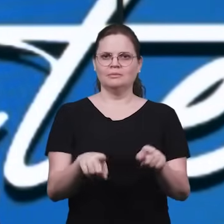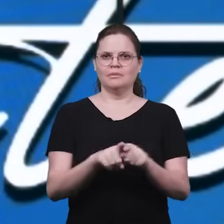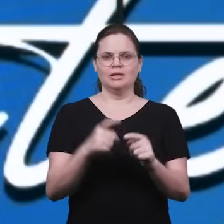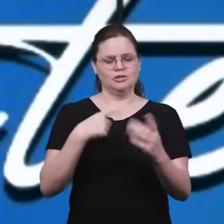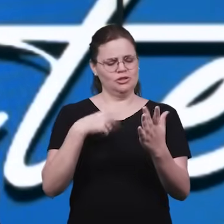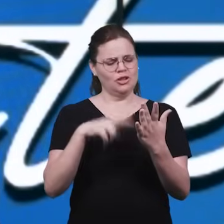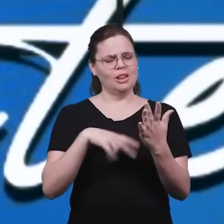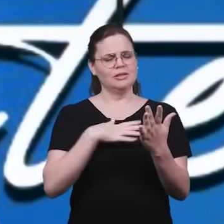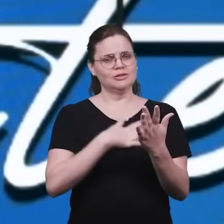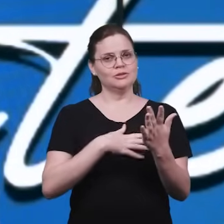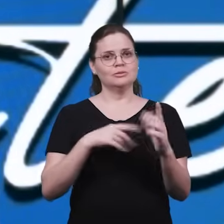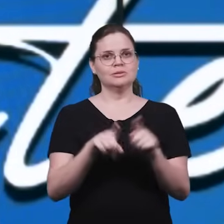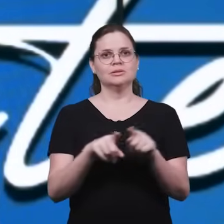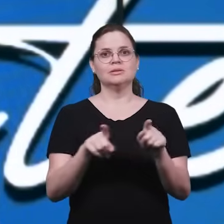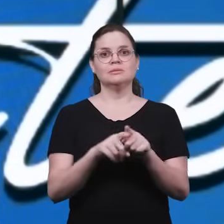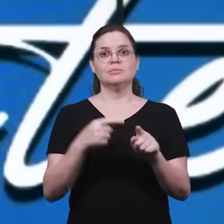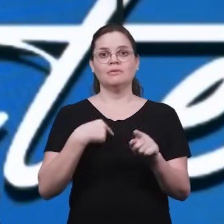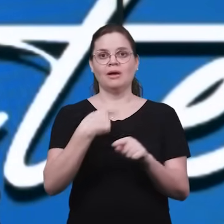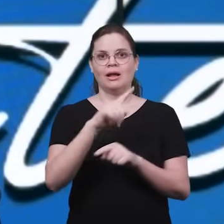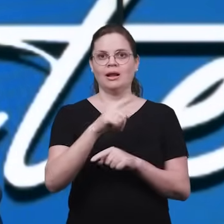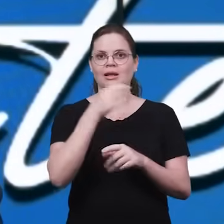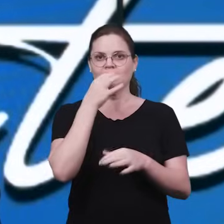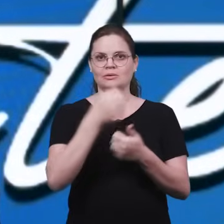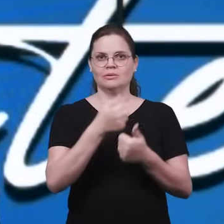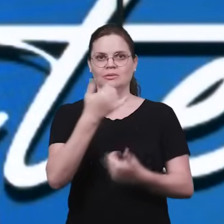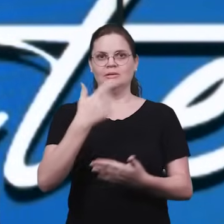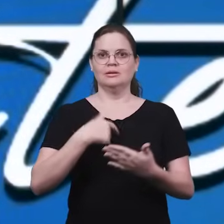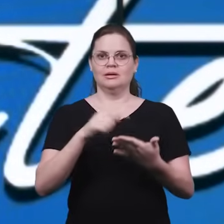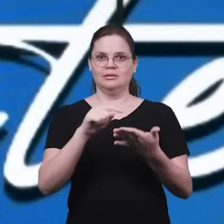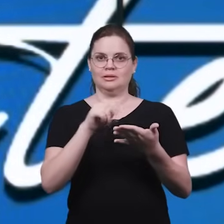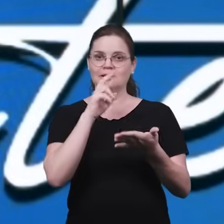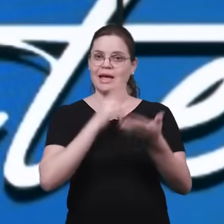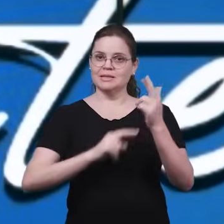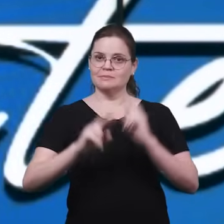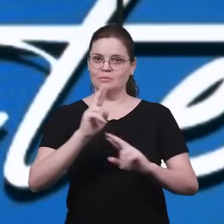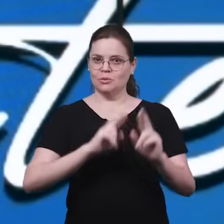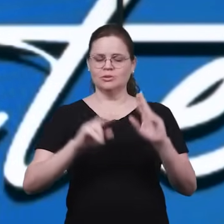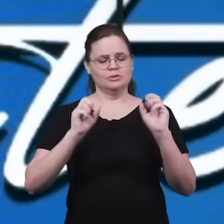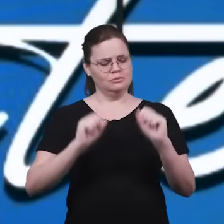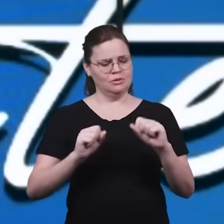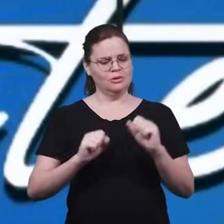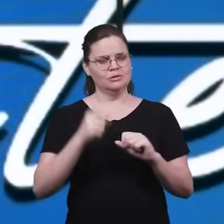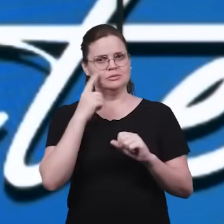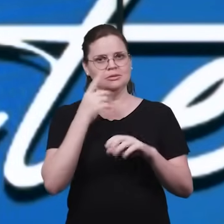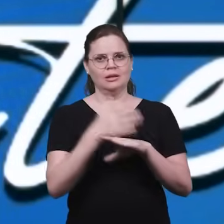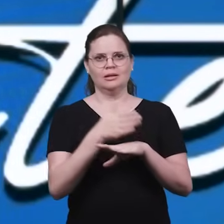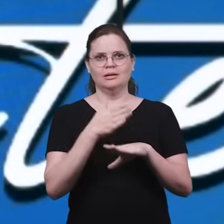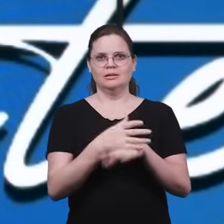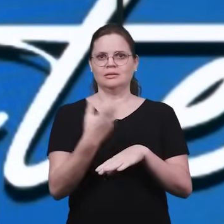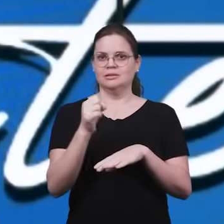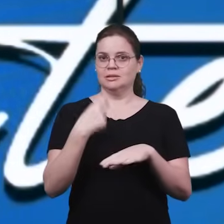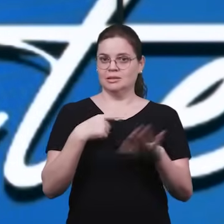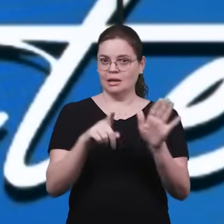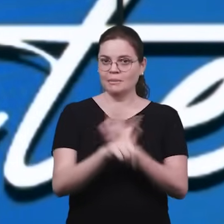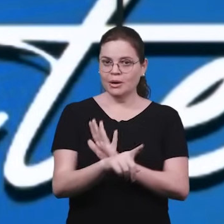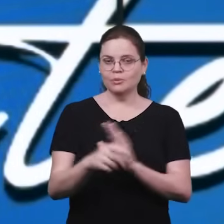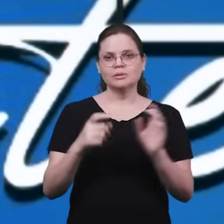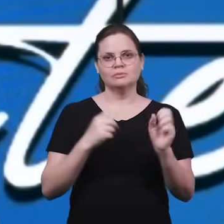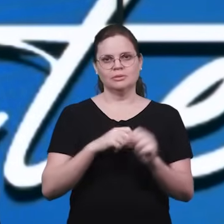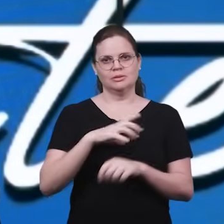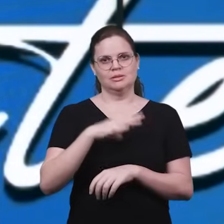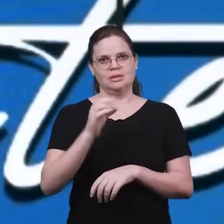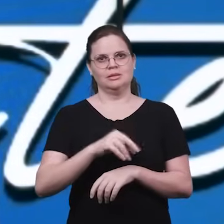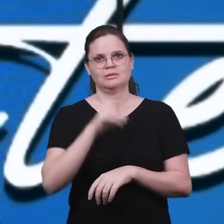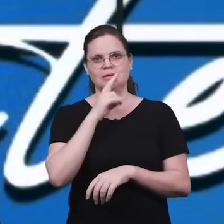comentário. Nós lemos os comentários, inclusive nós vamos lá nos comentários e damos resposta, viu? Pode entrar nos comentários. Se você fez uma